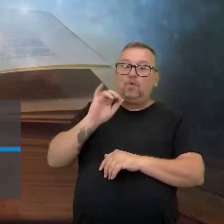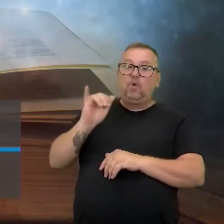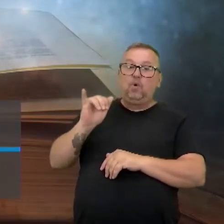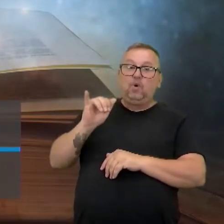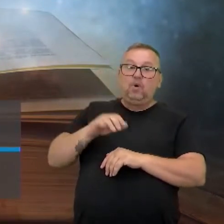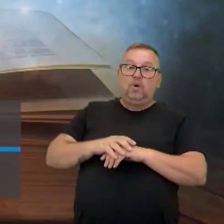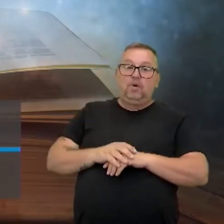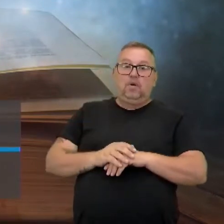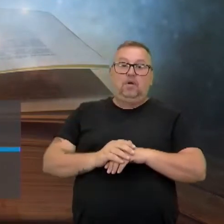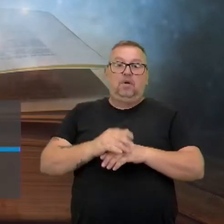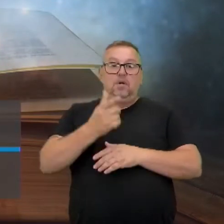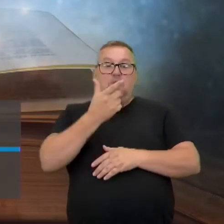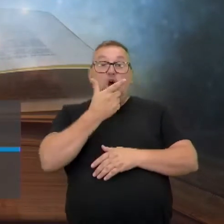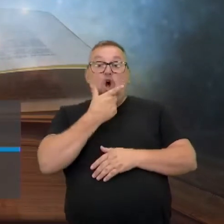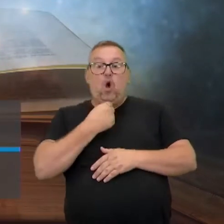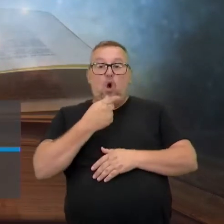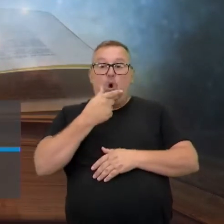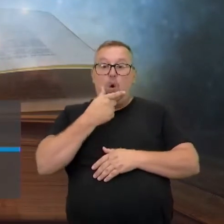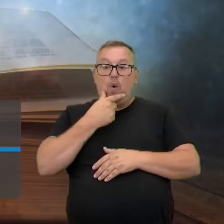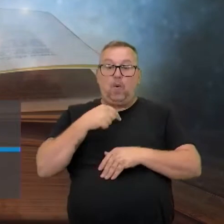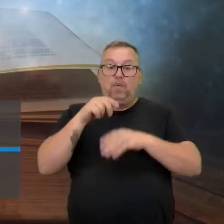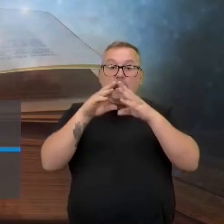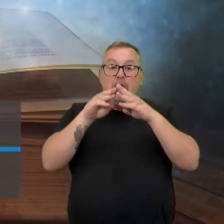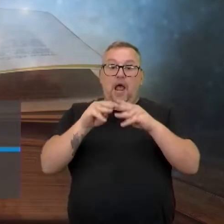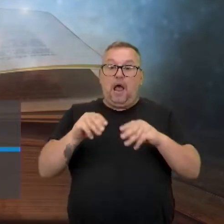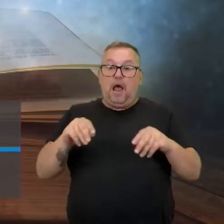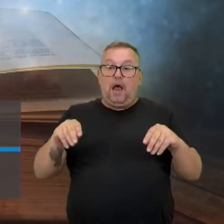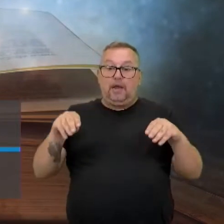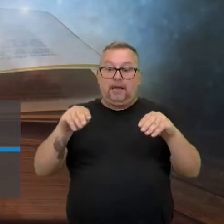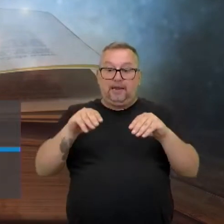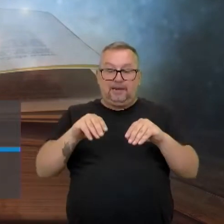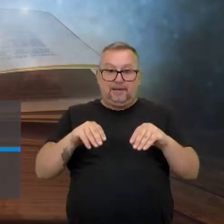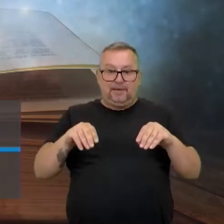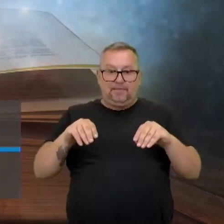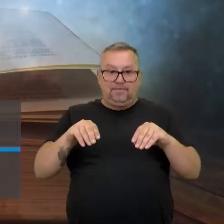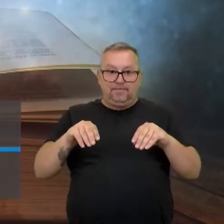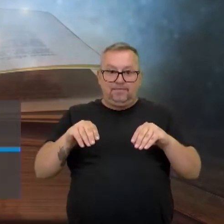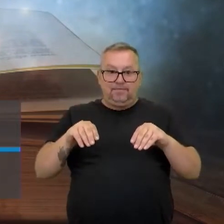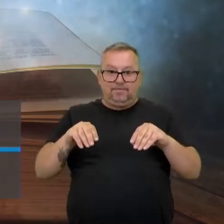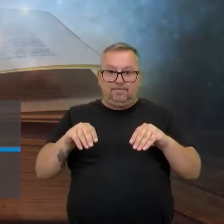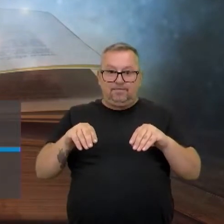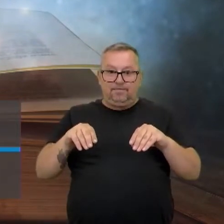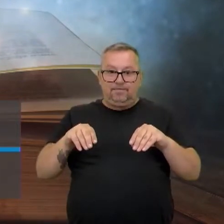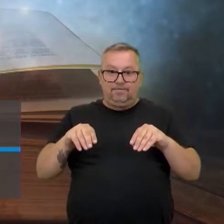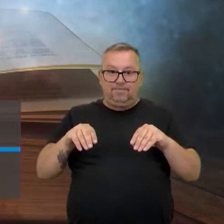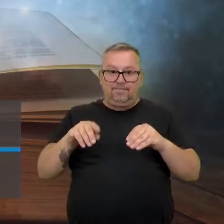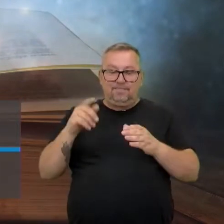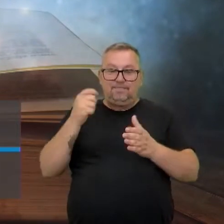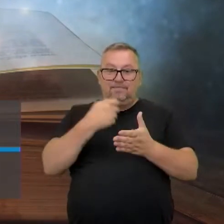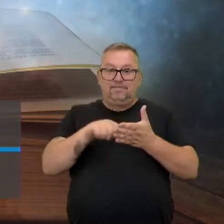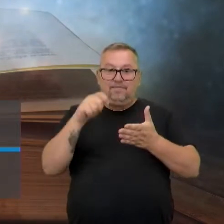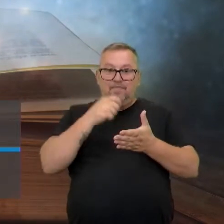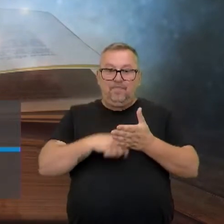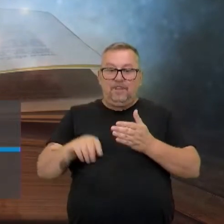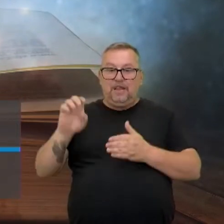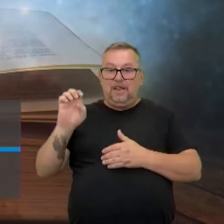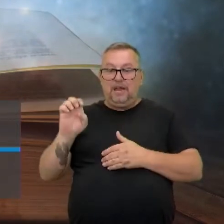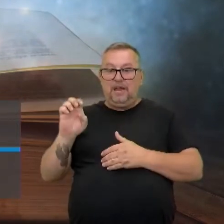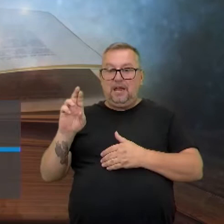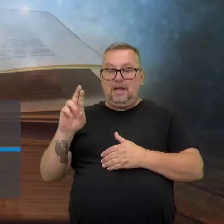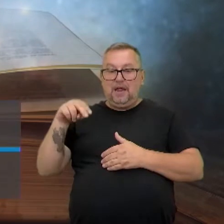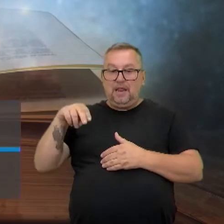é Homem de Areia. E o escritor, eu vou tentar dizer o nome, é Ernest Theodor